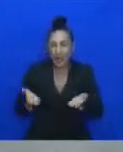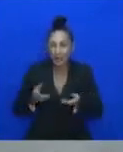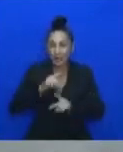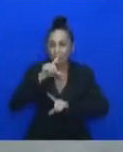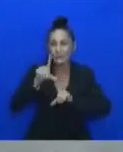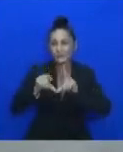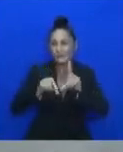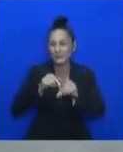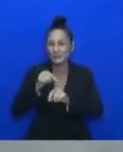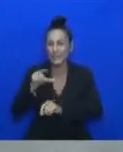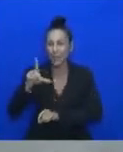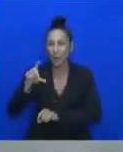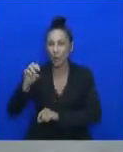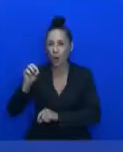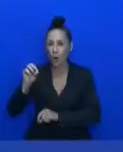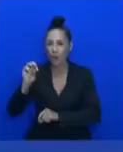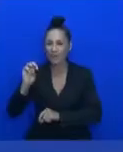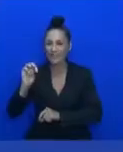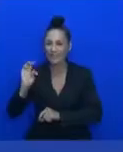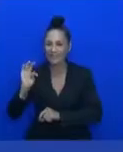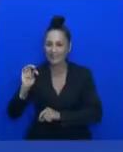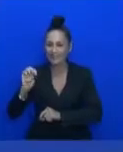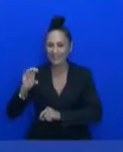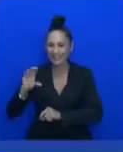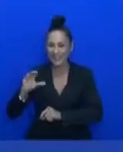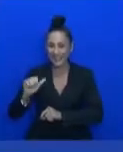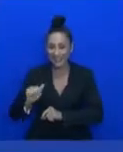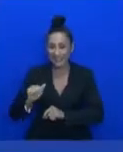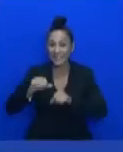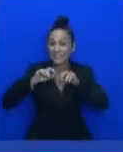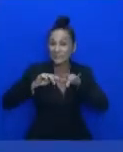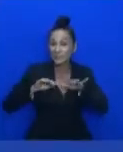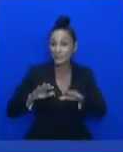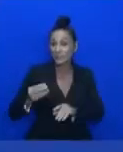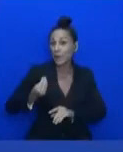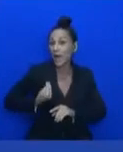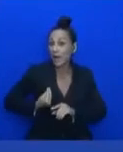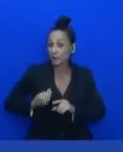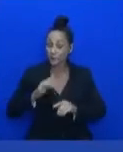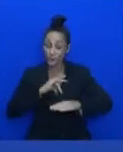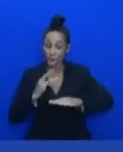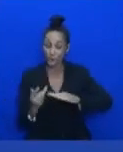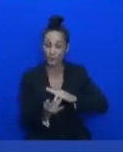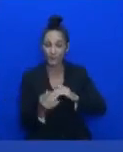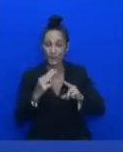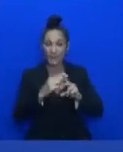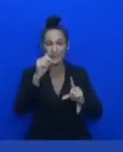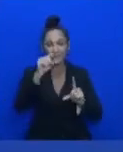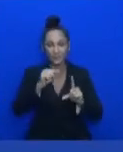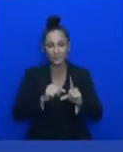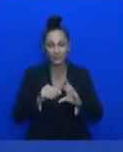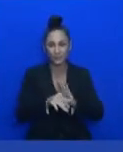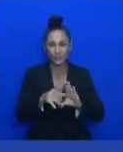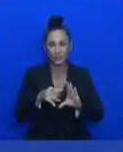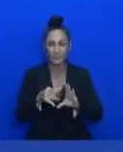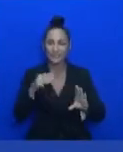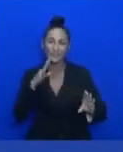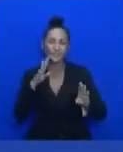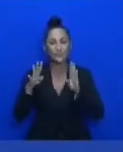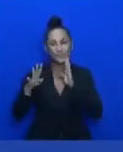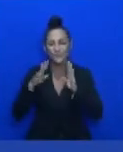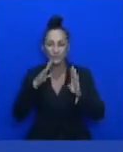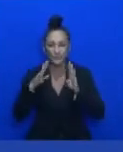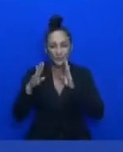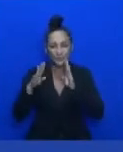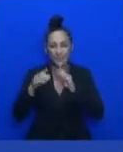para o sorteio da Loteca. Lembrando que estamos transmitindo ao vivo pelos perfis da Caixa e da Rede TV no YouTube